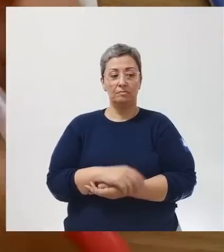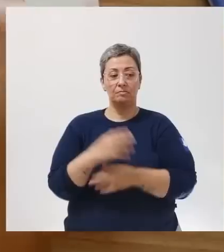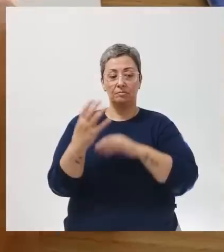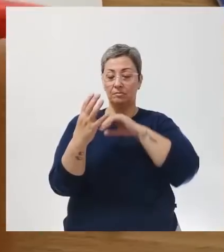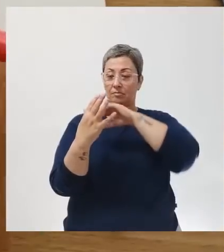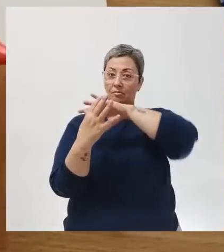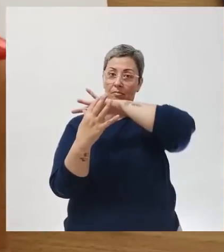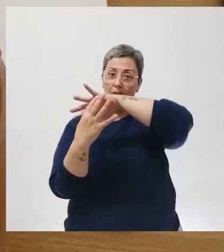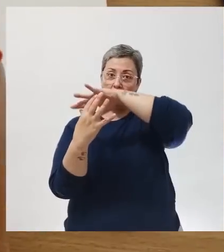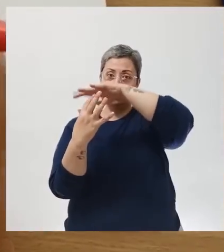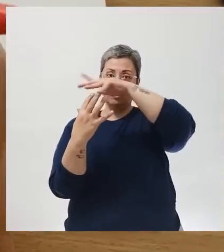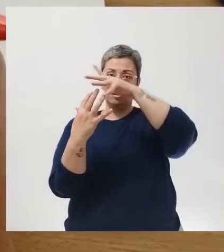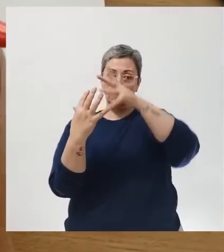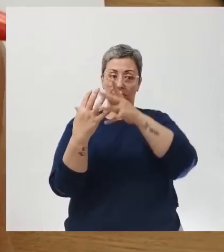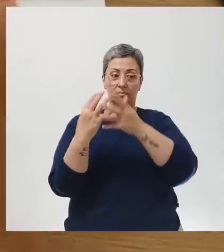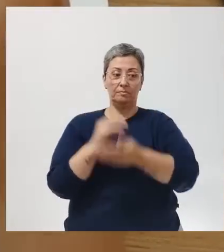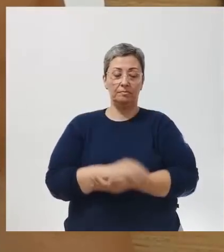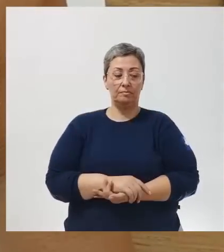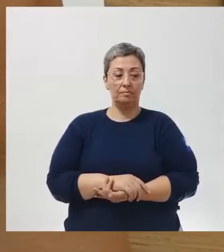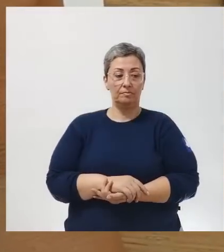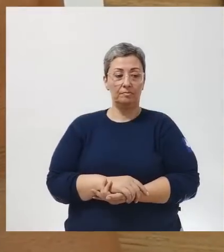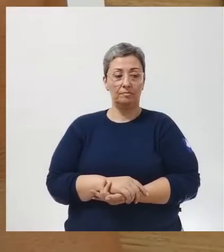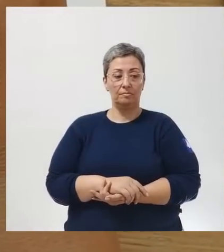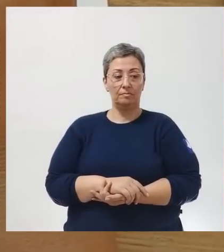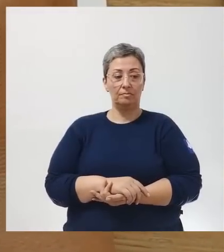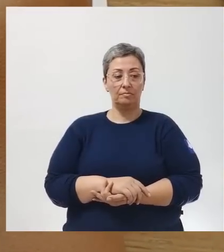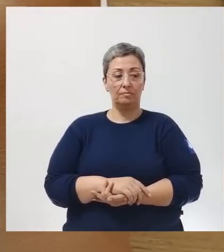E a copa.